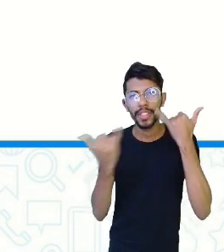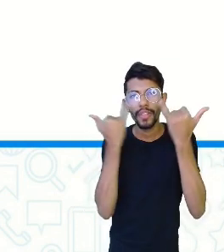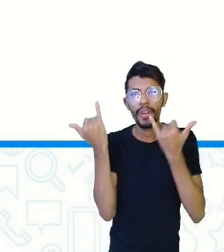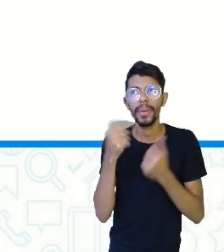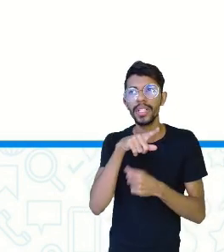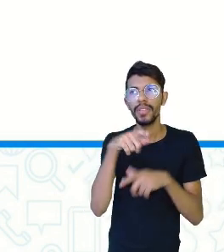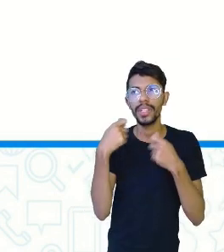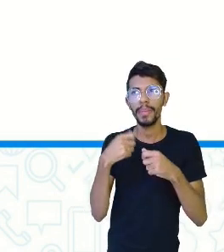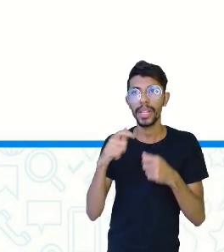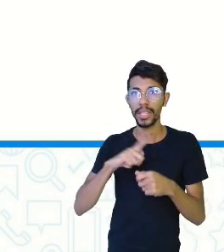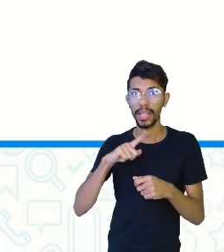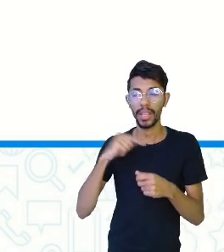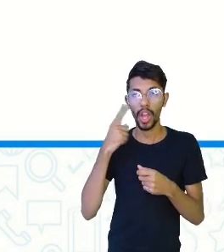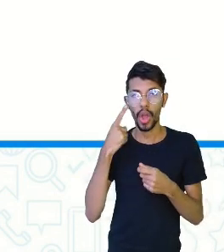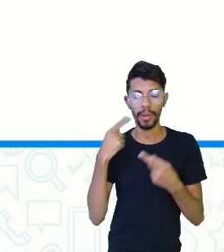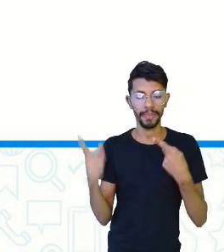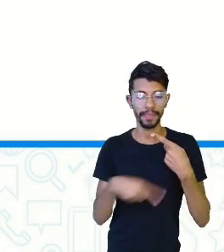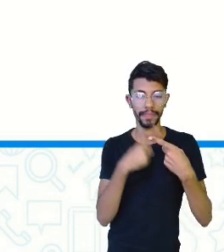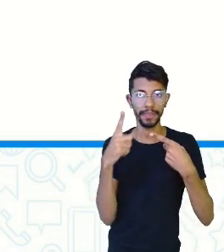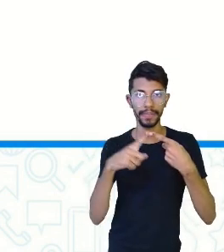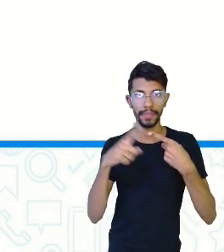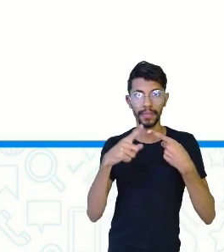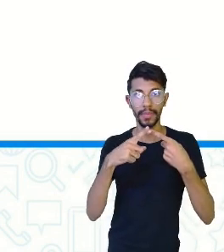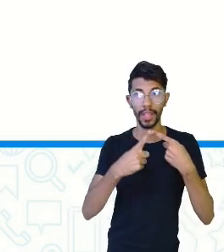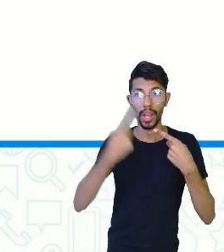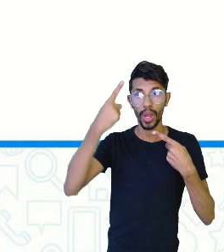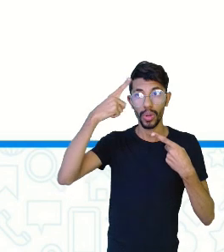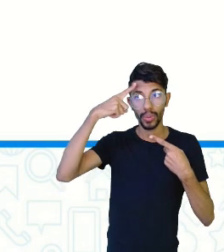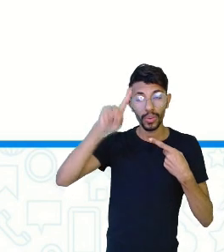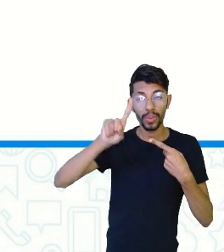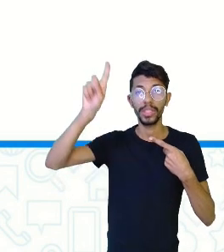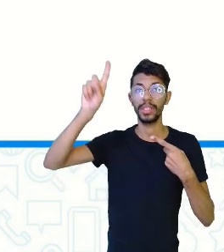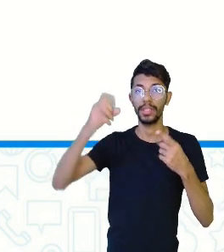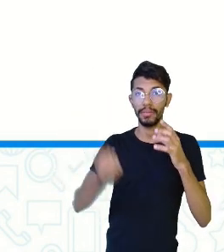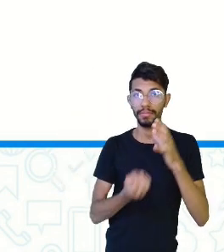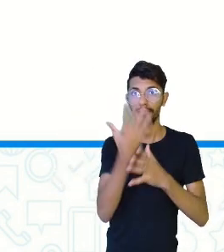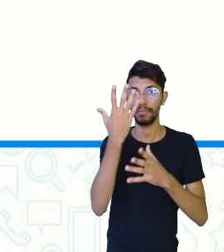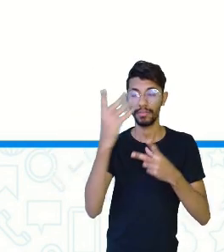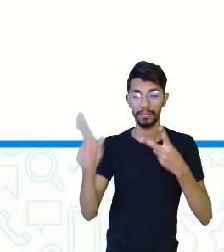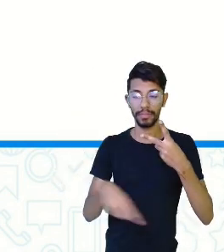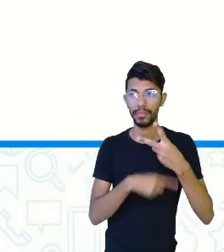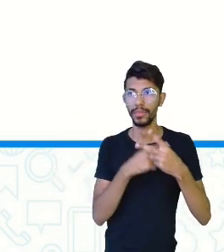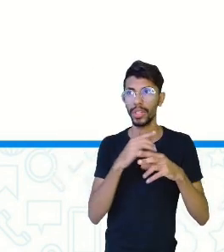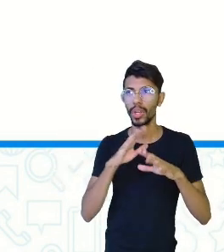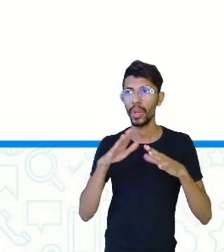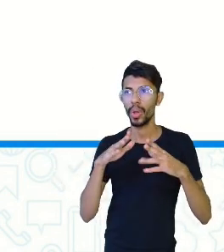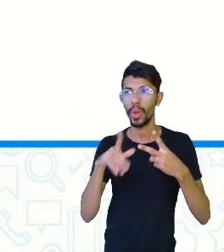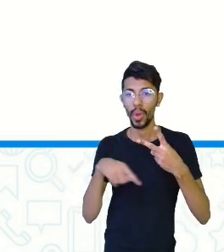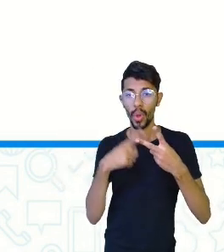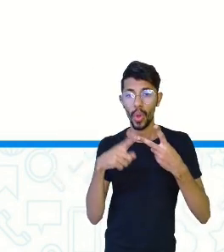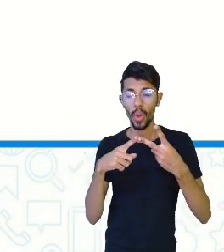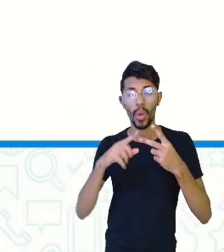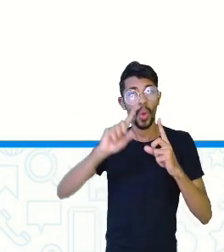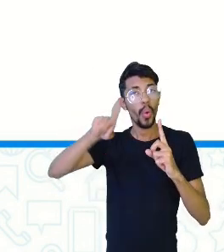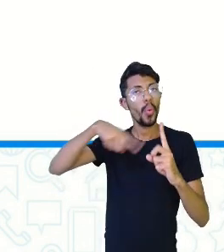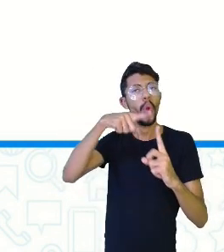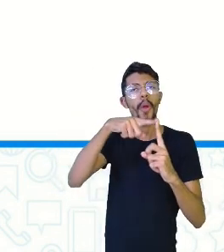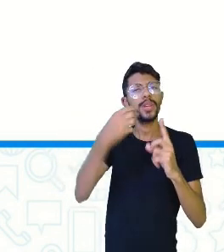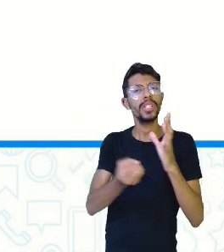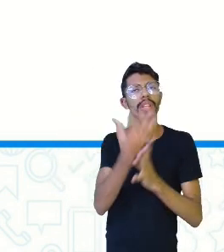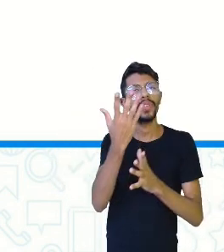vai precisar ter sobre ele? Primeiro, a data de fundação, certo? Para qual propósito foi criado? Quer dizer, para